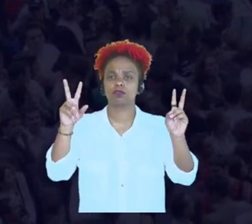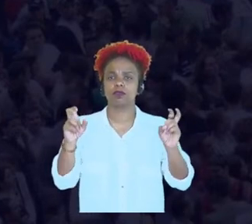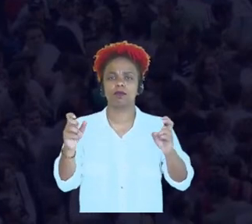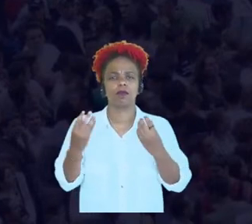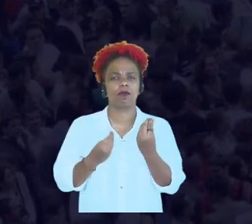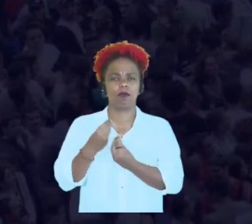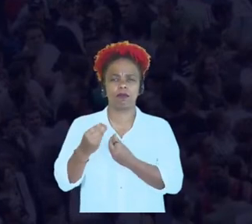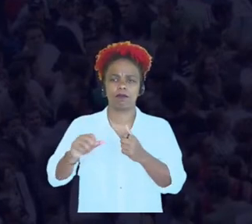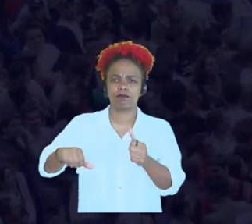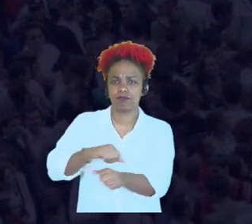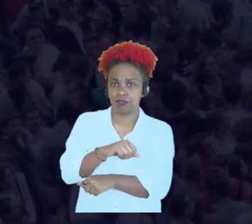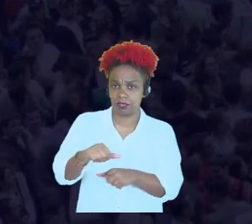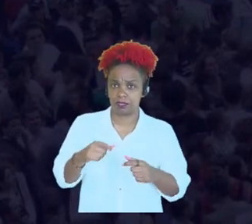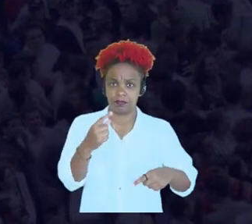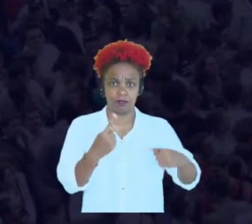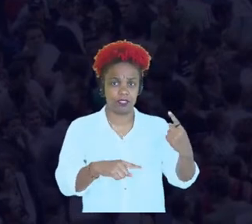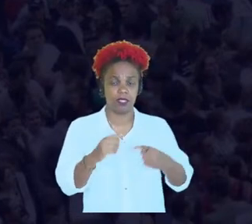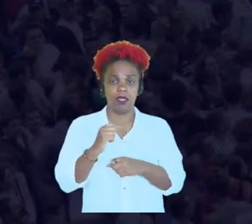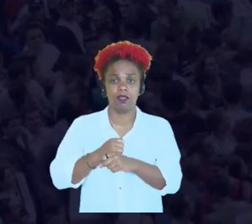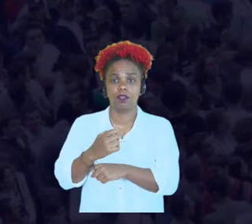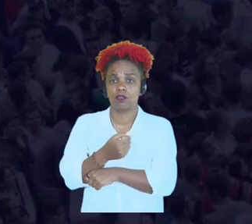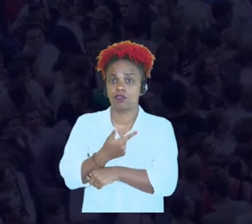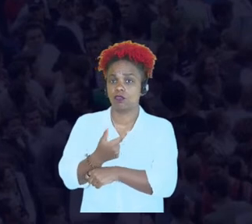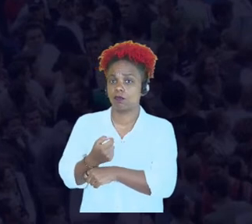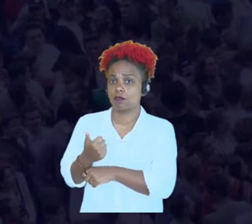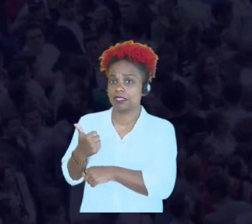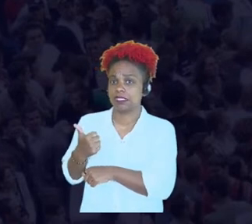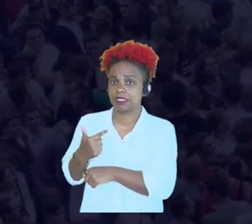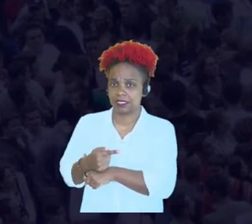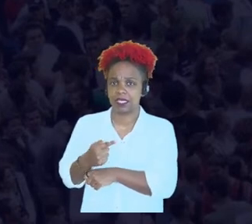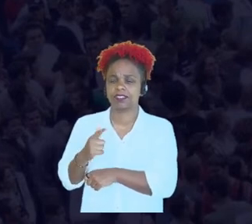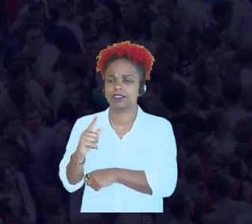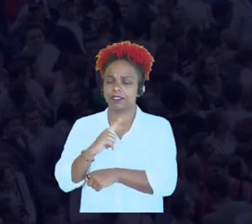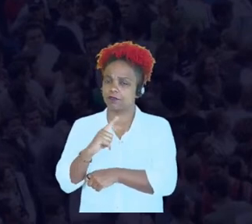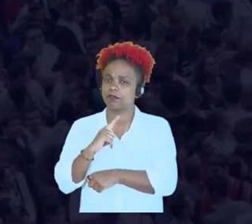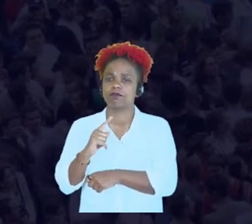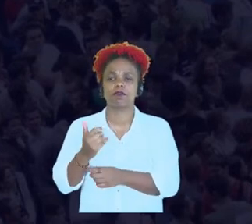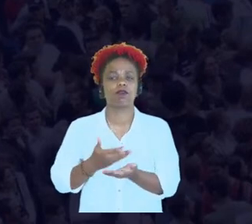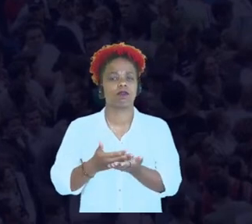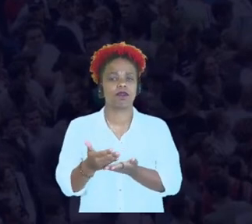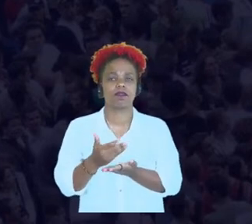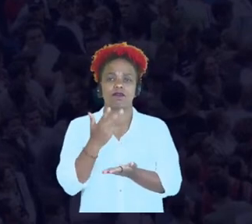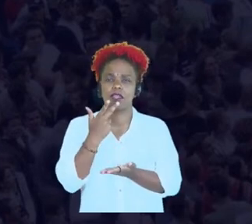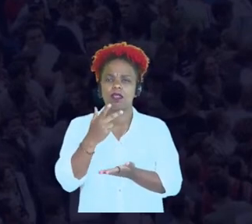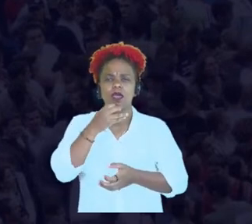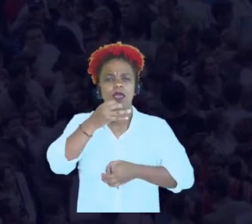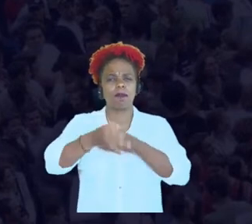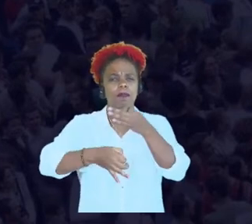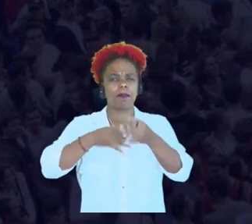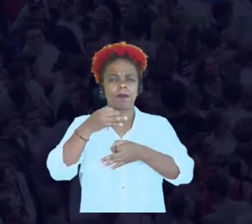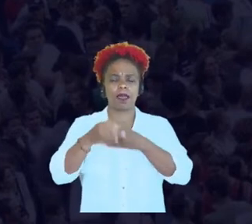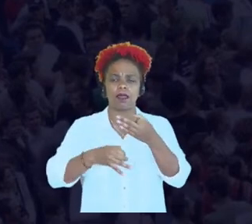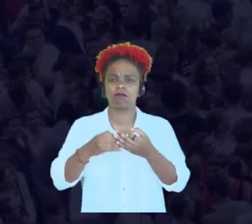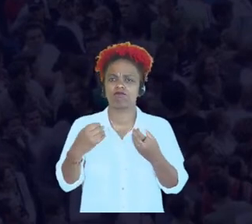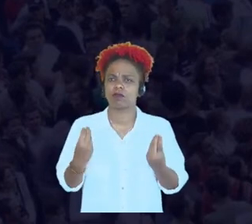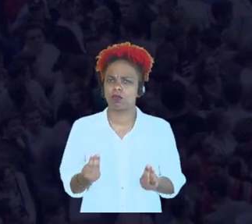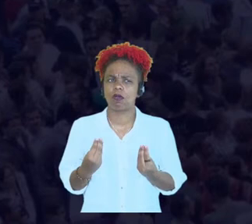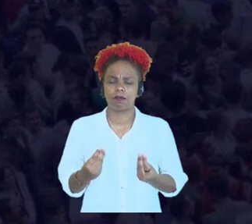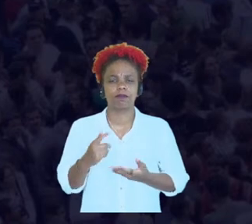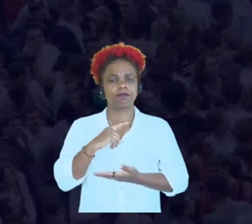reforma política de 2017, que eu abri a fala comentando. O que foi a reforma de